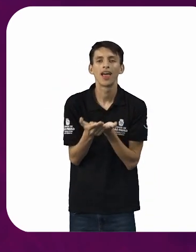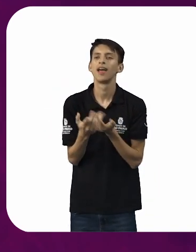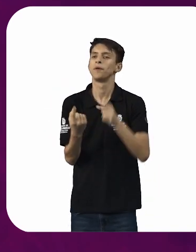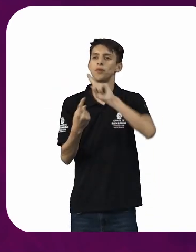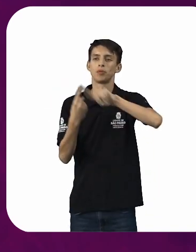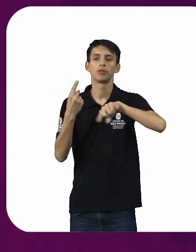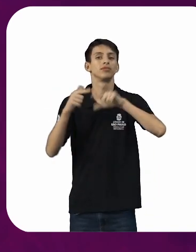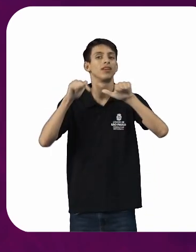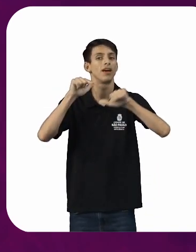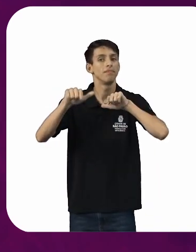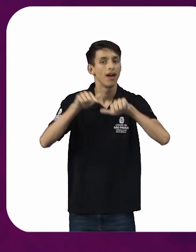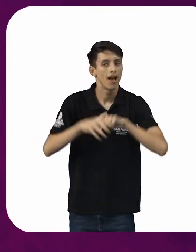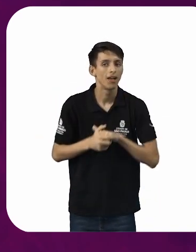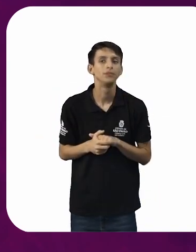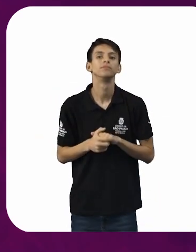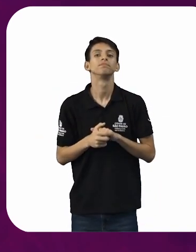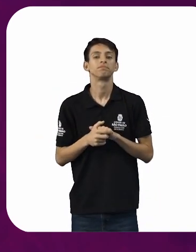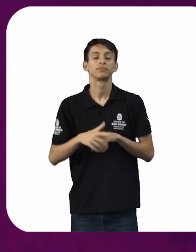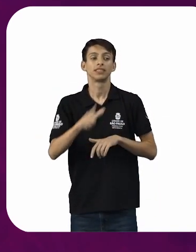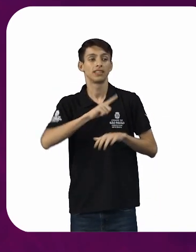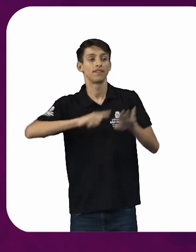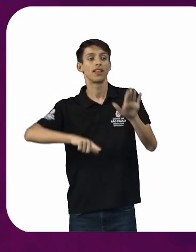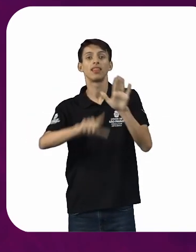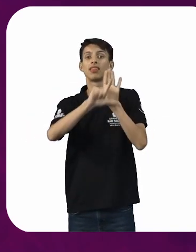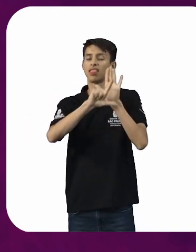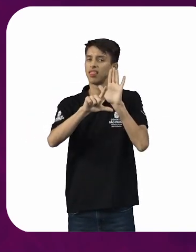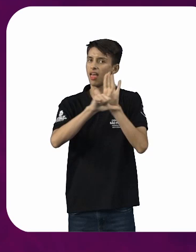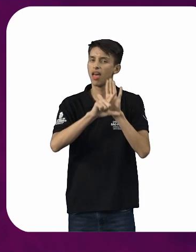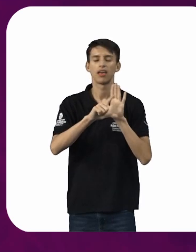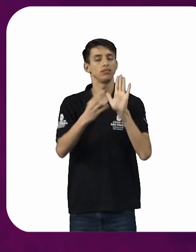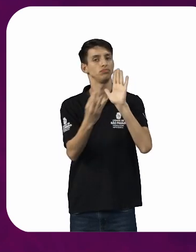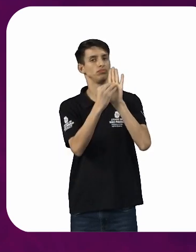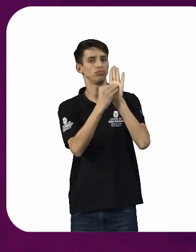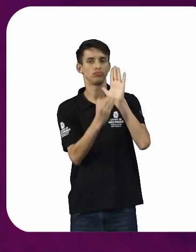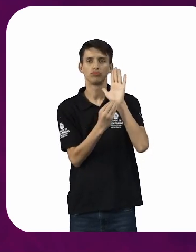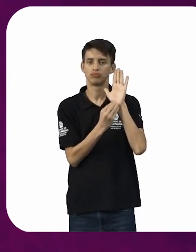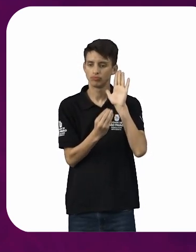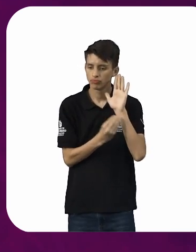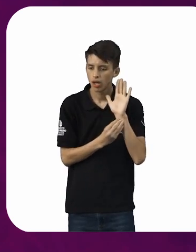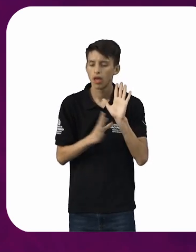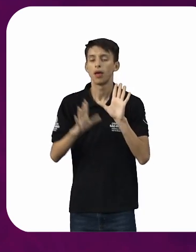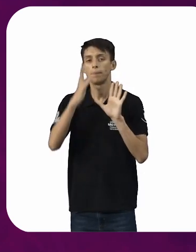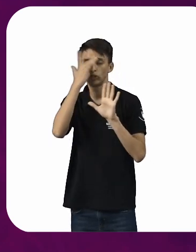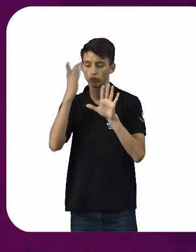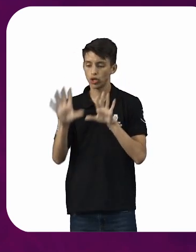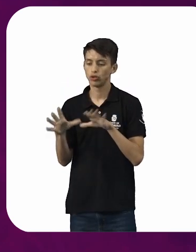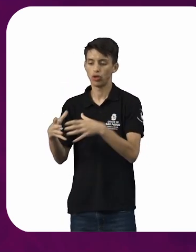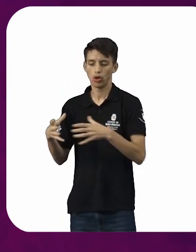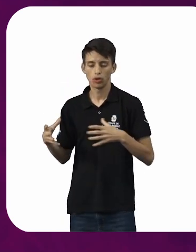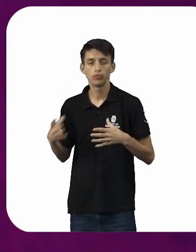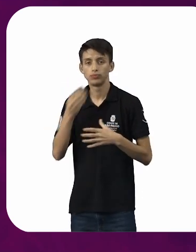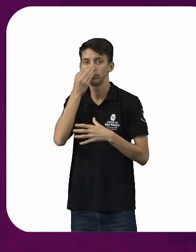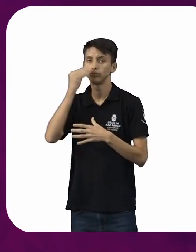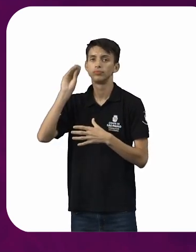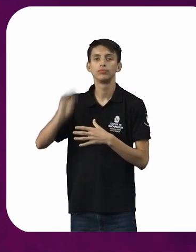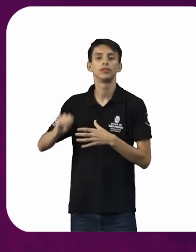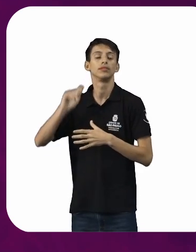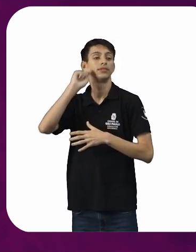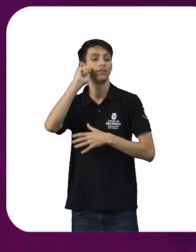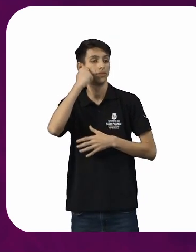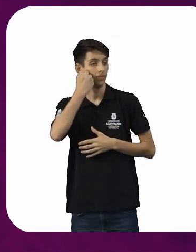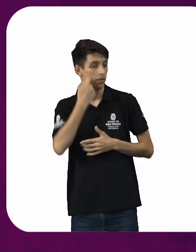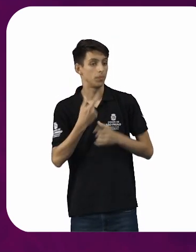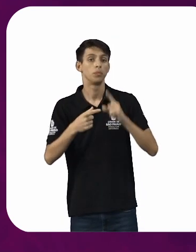leis, por exemplo, a lei de vadiagem, que foram colocando essas pessoas cada vez mais às margens. Então, o que começou como um problema racial